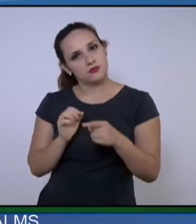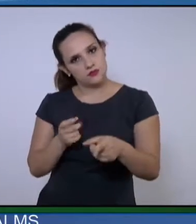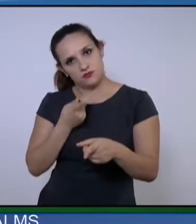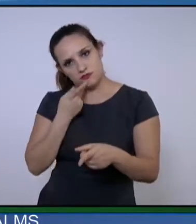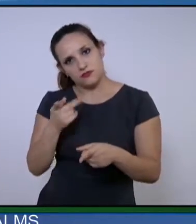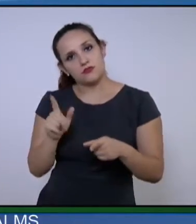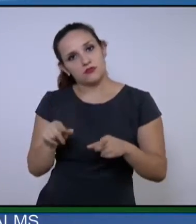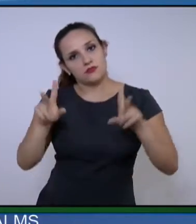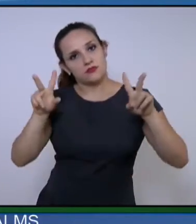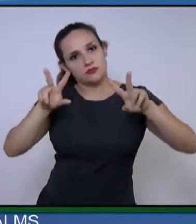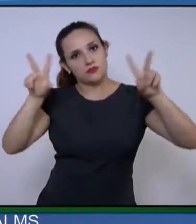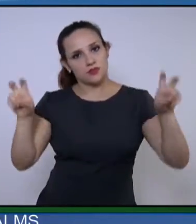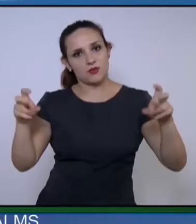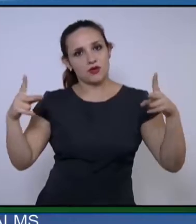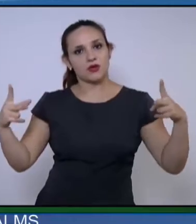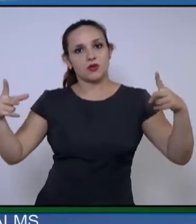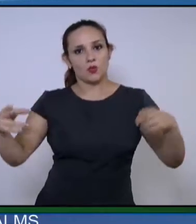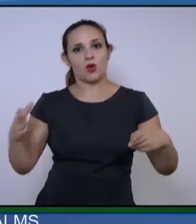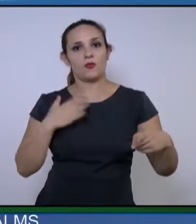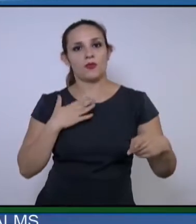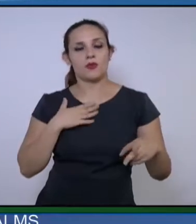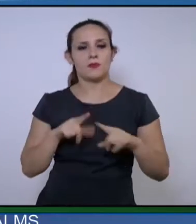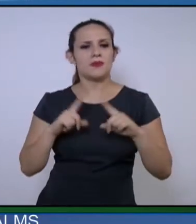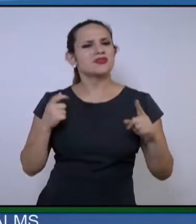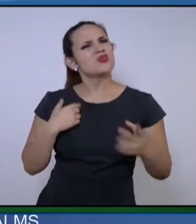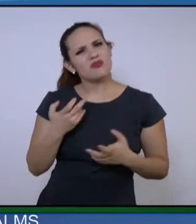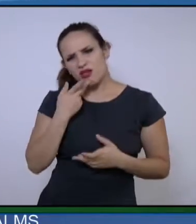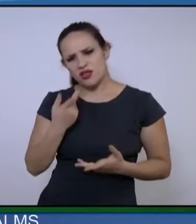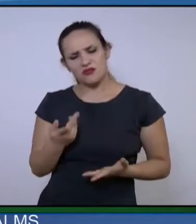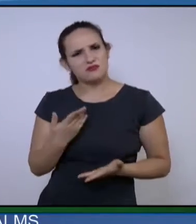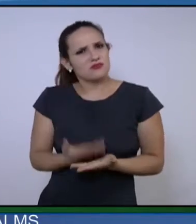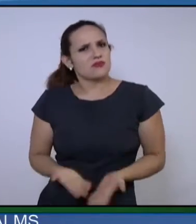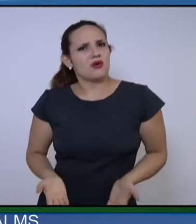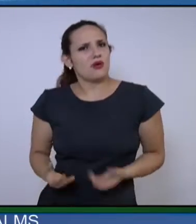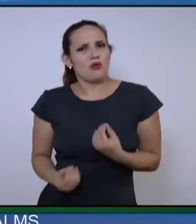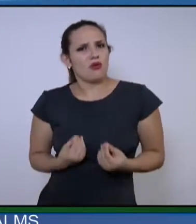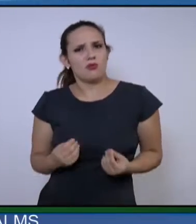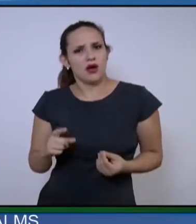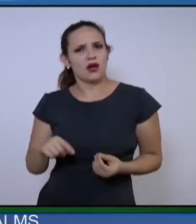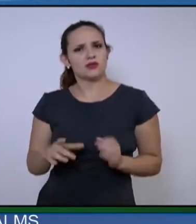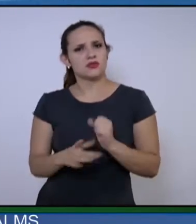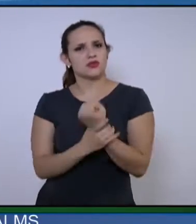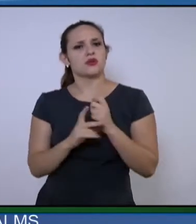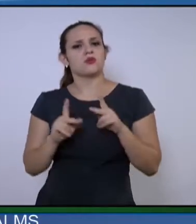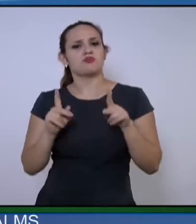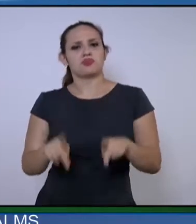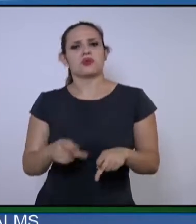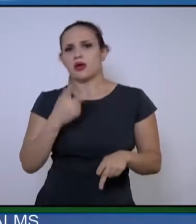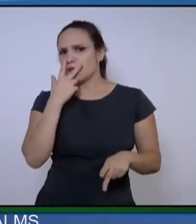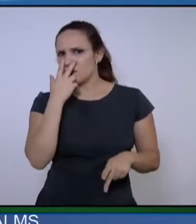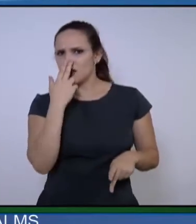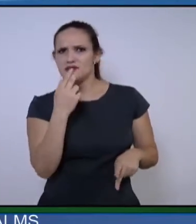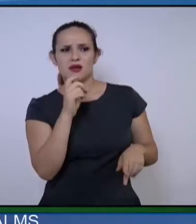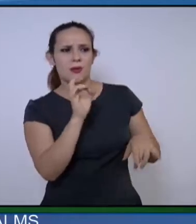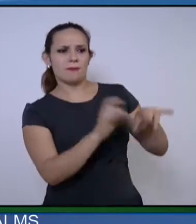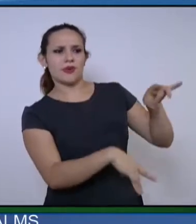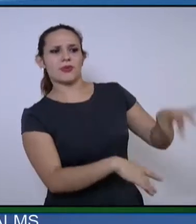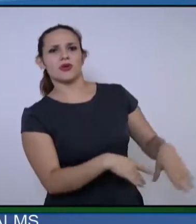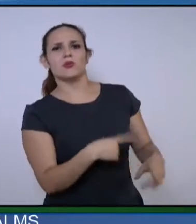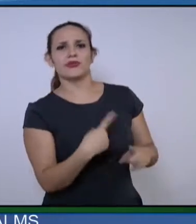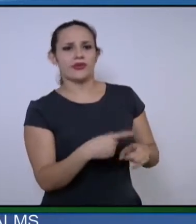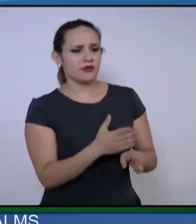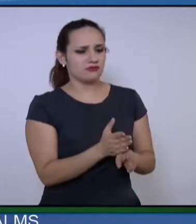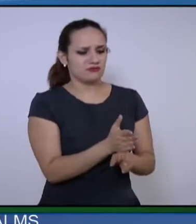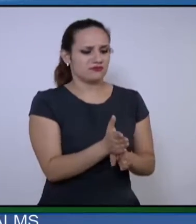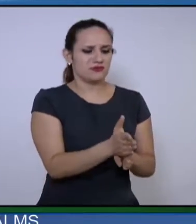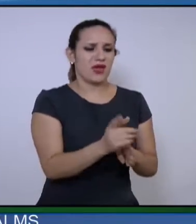fazer abordagem sobre esse tema, mas dizer que é impressionante quando se fala de segurança pública e, de repente, a fronteira, que é o que mais, né,